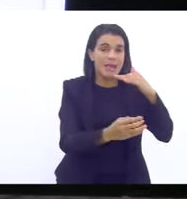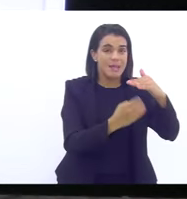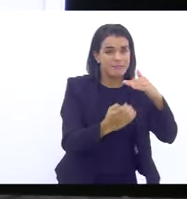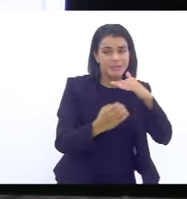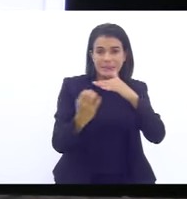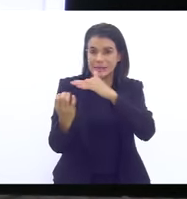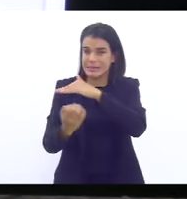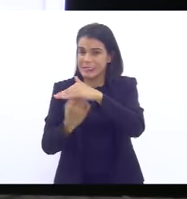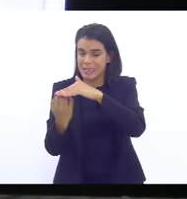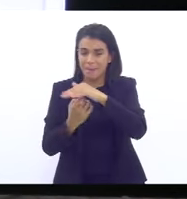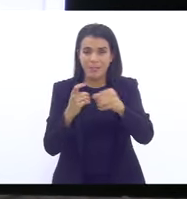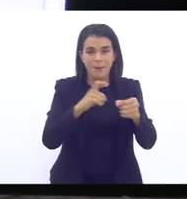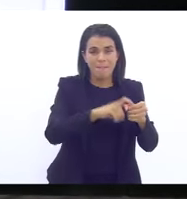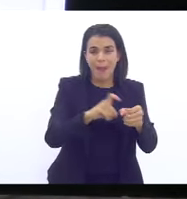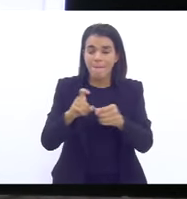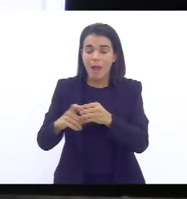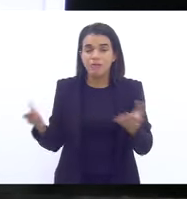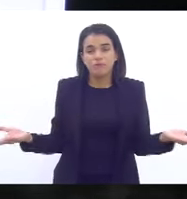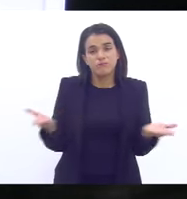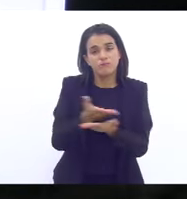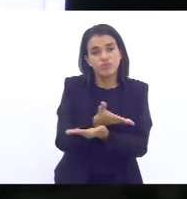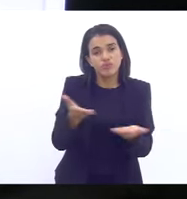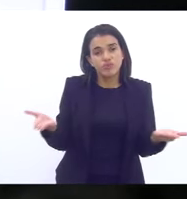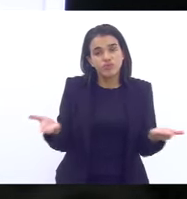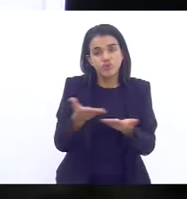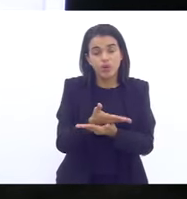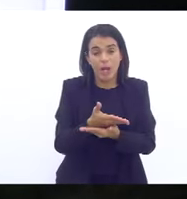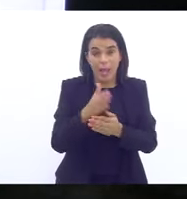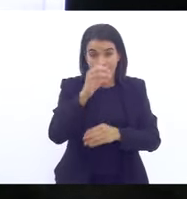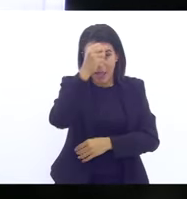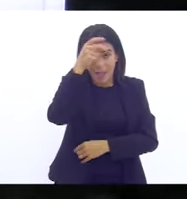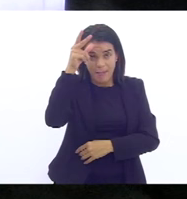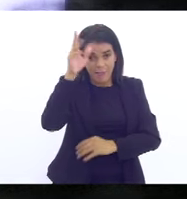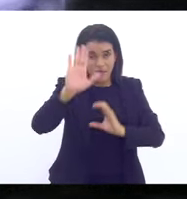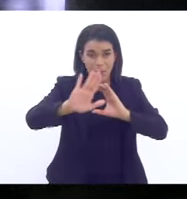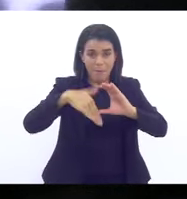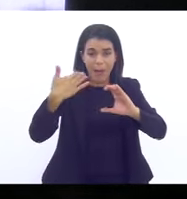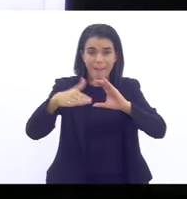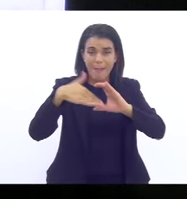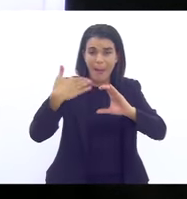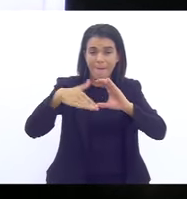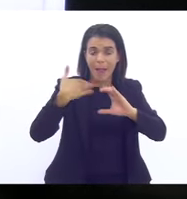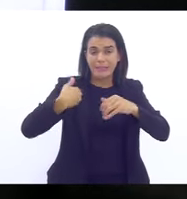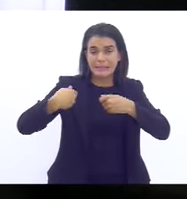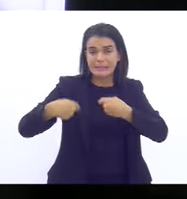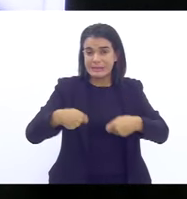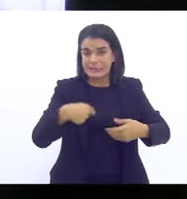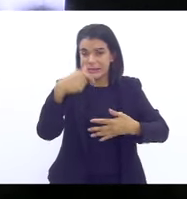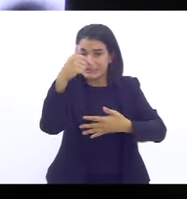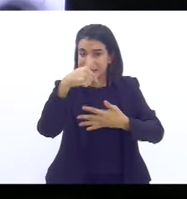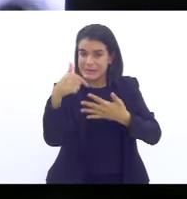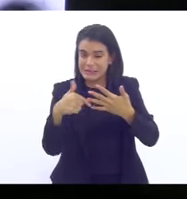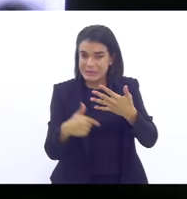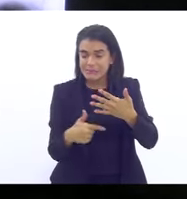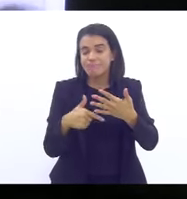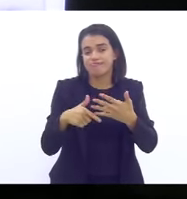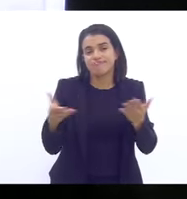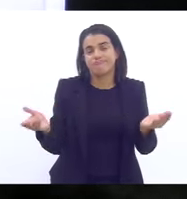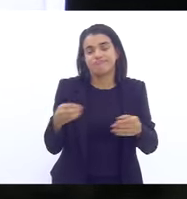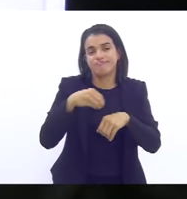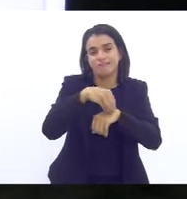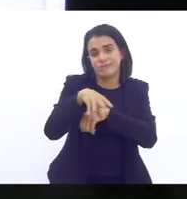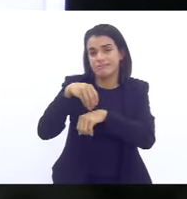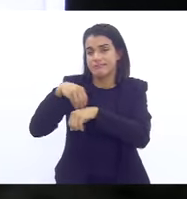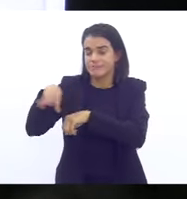as demandas que nós estamos recebendo das prefeituras, das empresas, né, que o secretário colocou aqui, muito importante o desenvolvimento econômico do Estado.